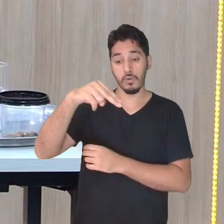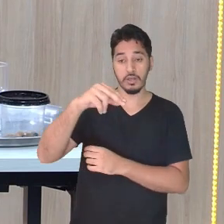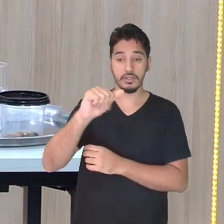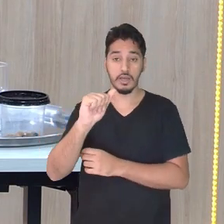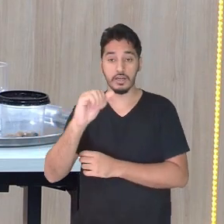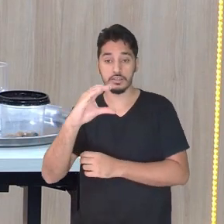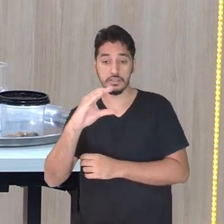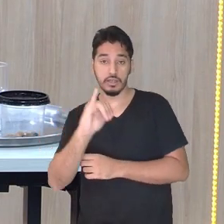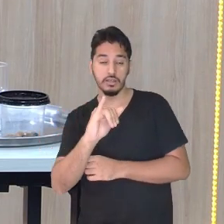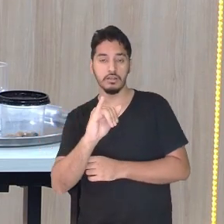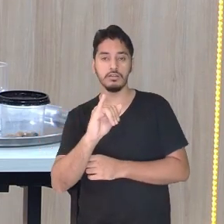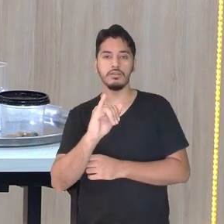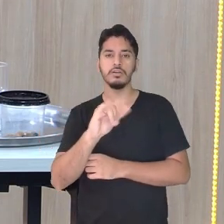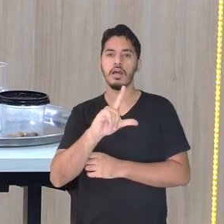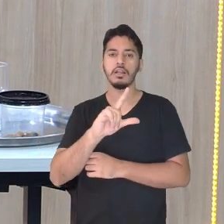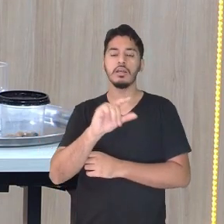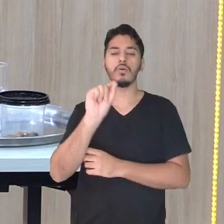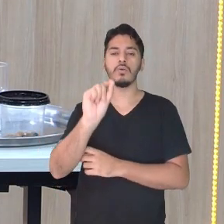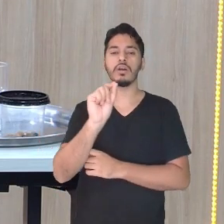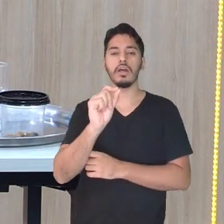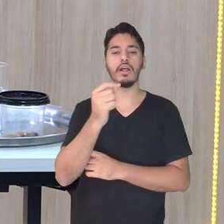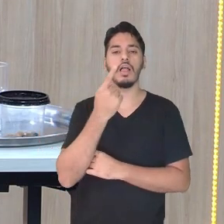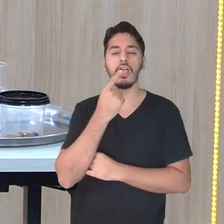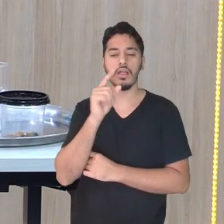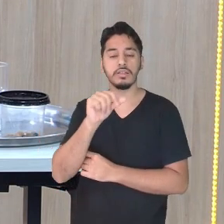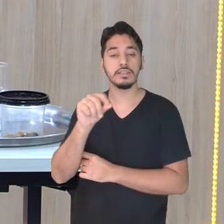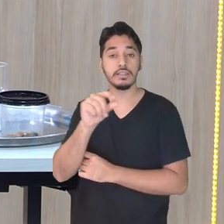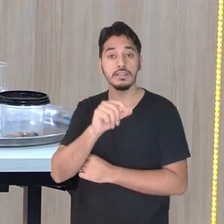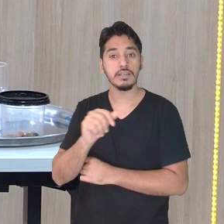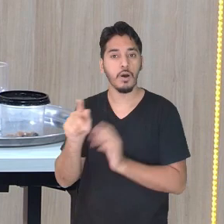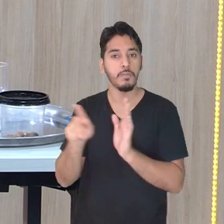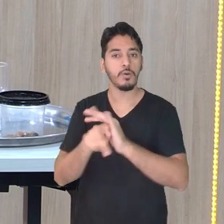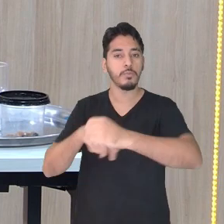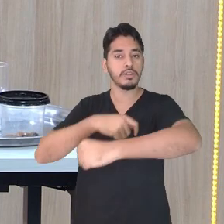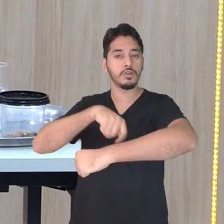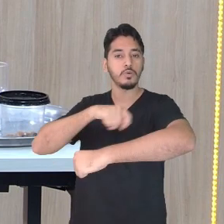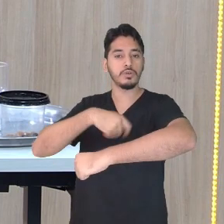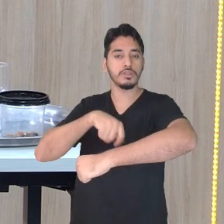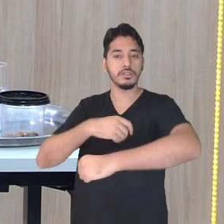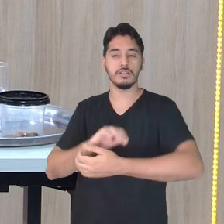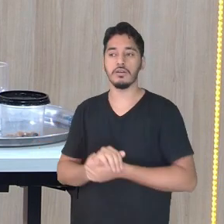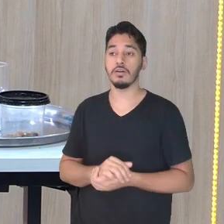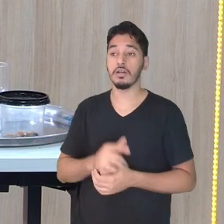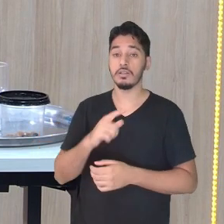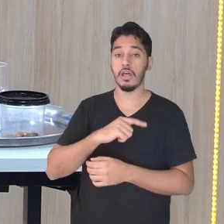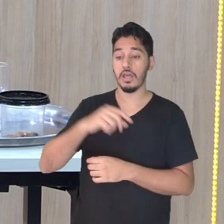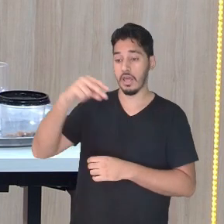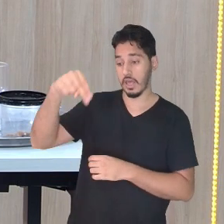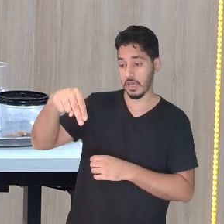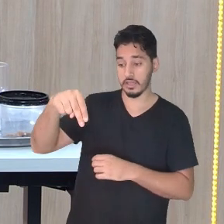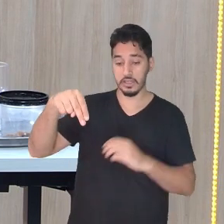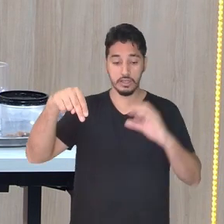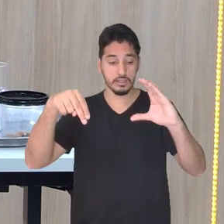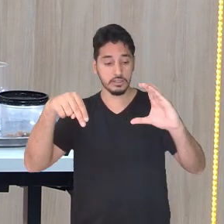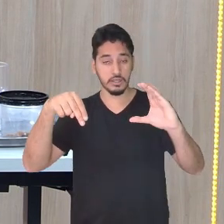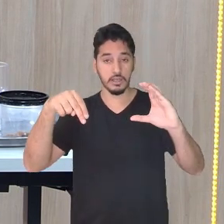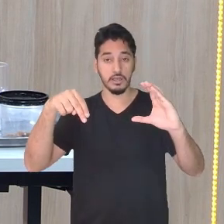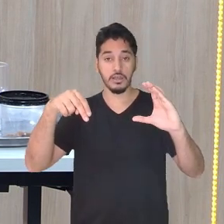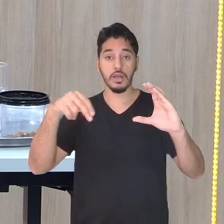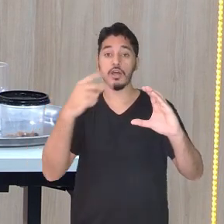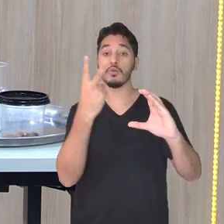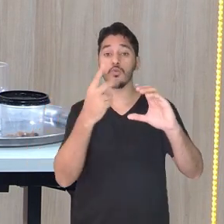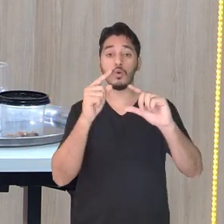o sal de cozinha. Nesse aqui, a gente tem 2 letras maiúsculas, N e C, e 2